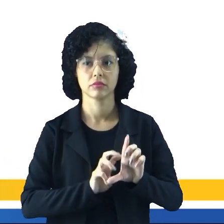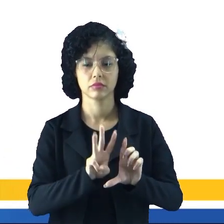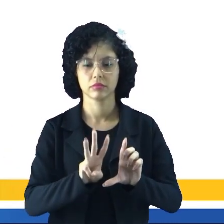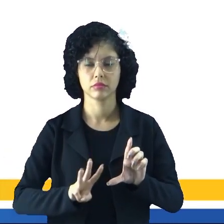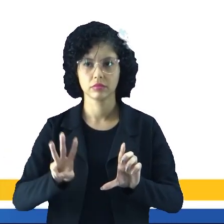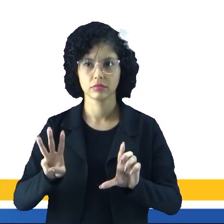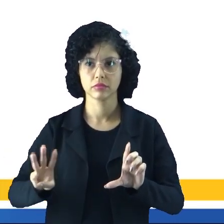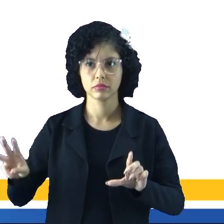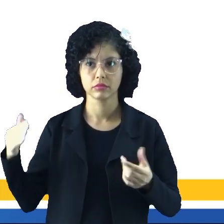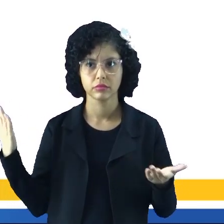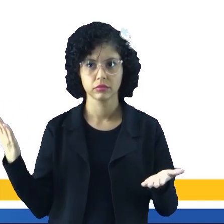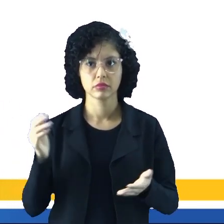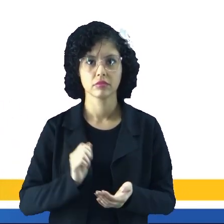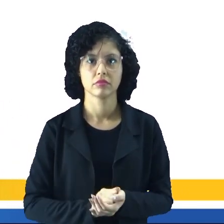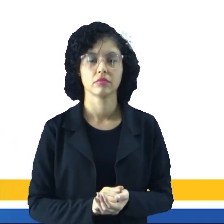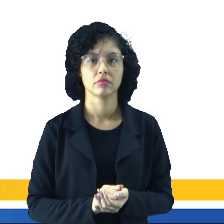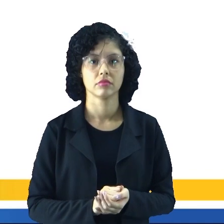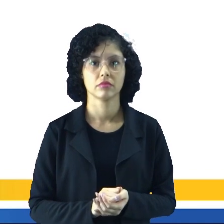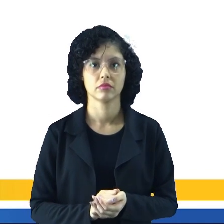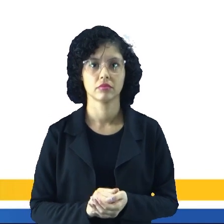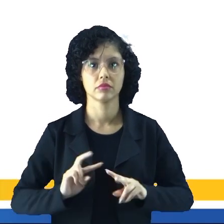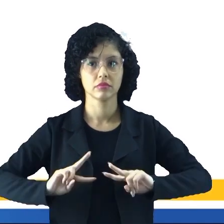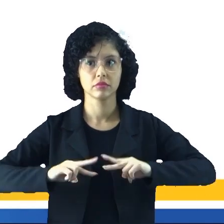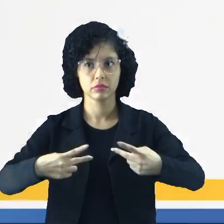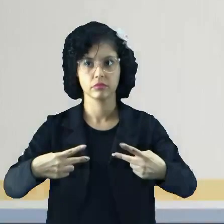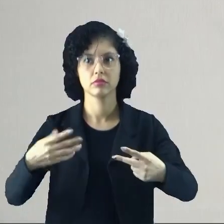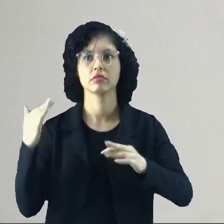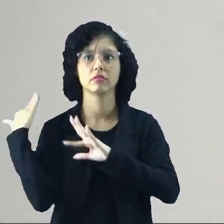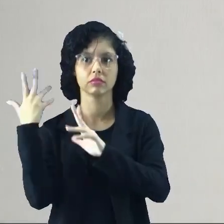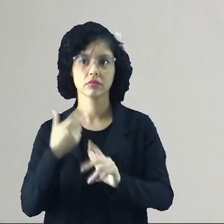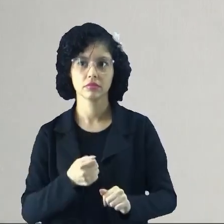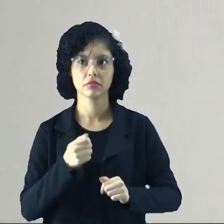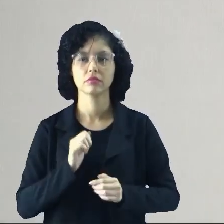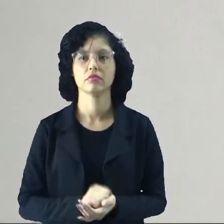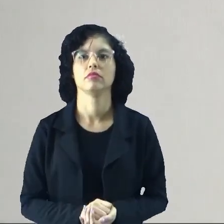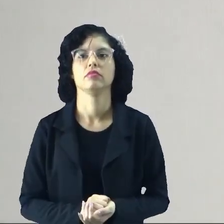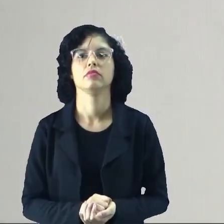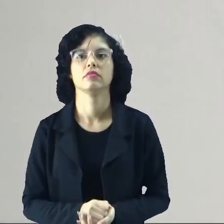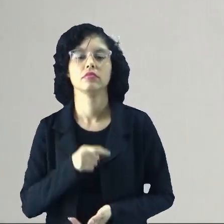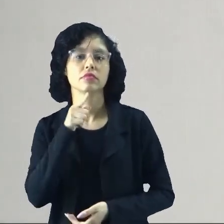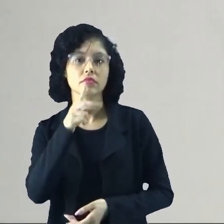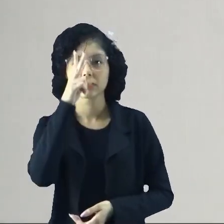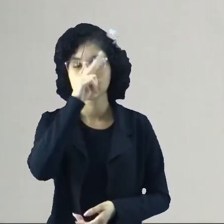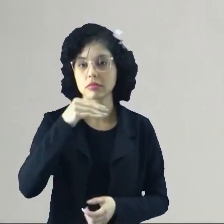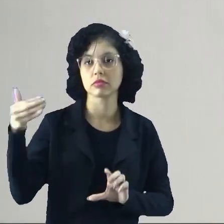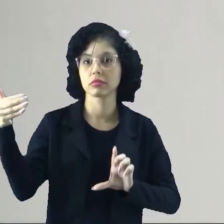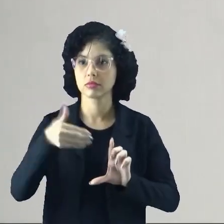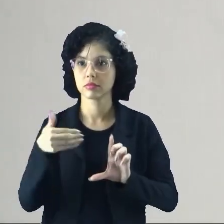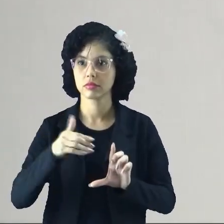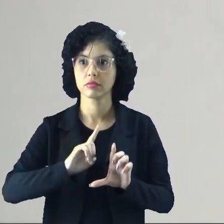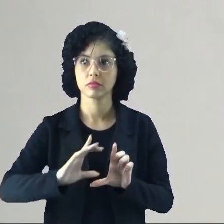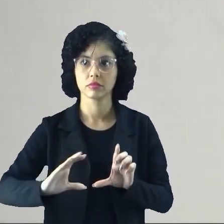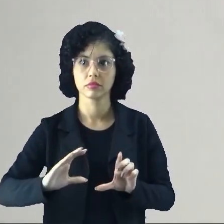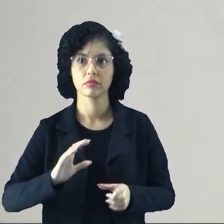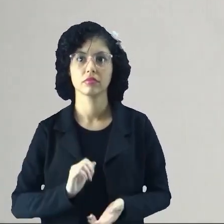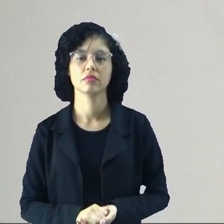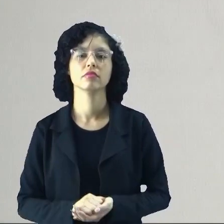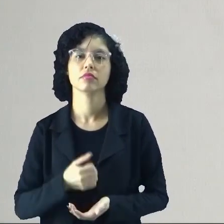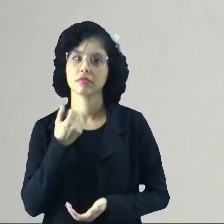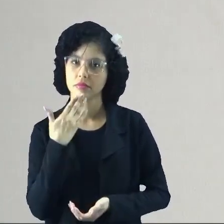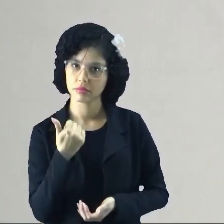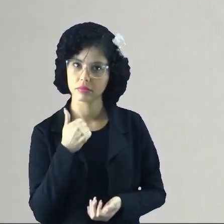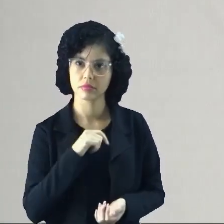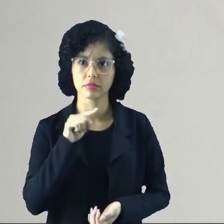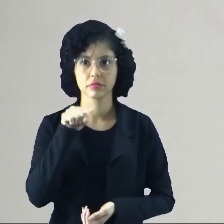disponíveis esses links para vocês poderem então fazer a revisão. Lembrando, pessoal, para vocês acessarem a nossa plataforma Eduque,